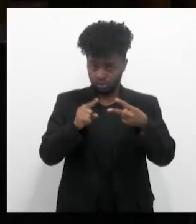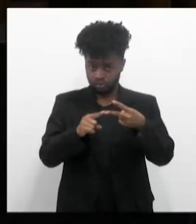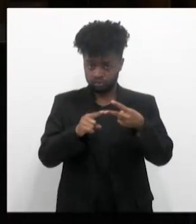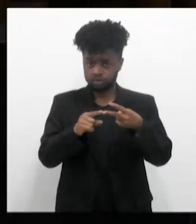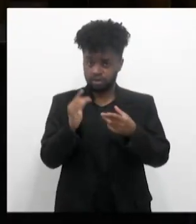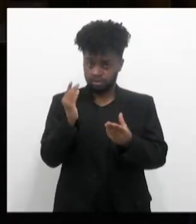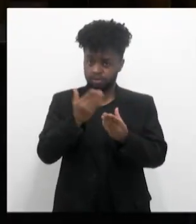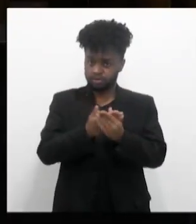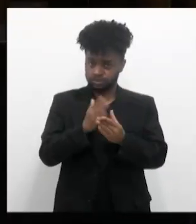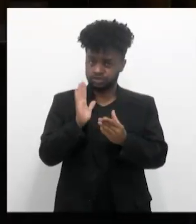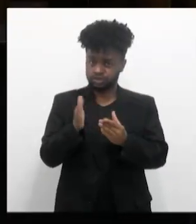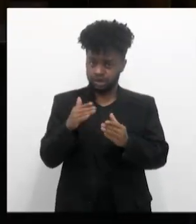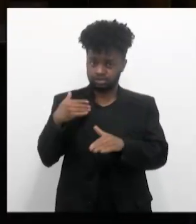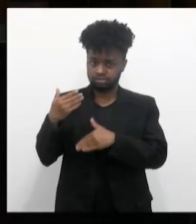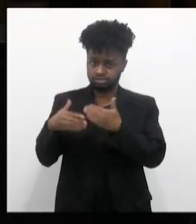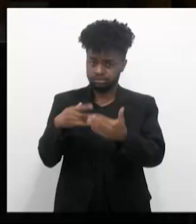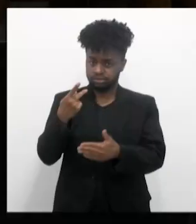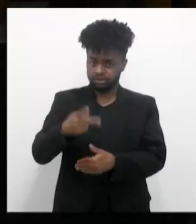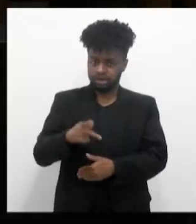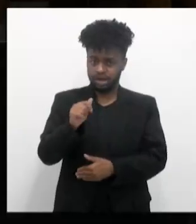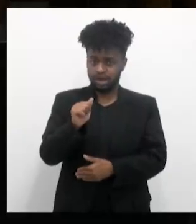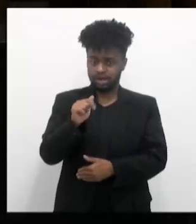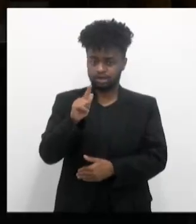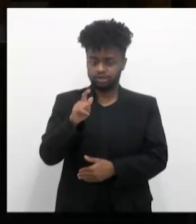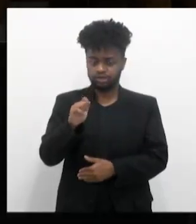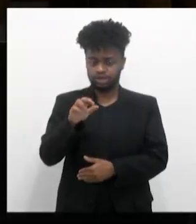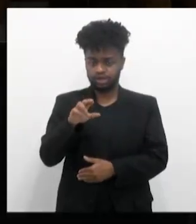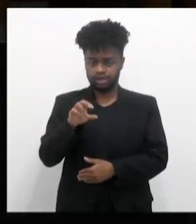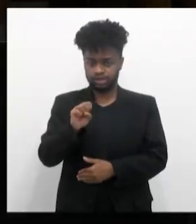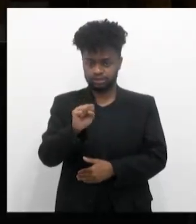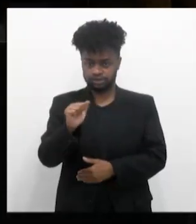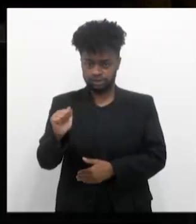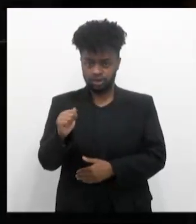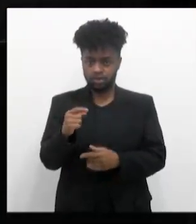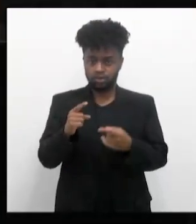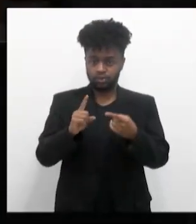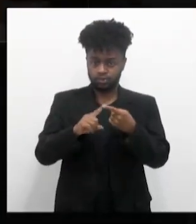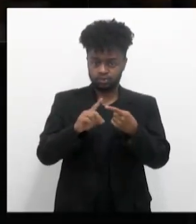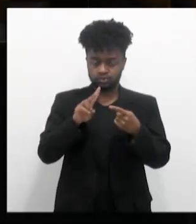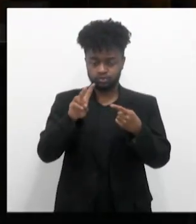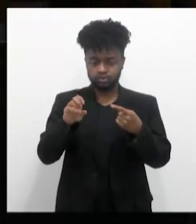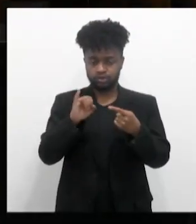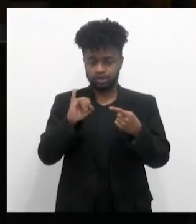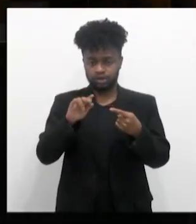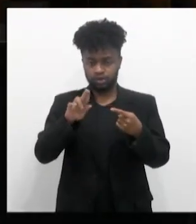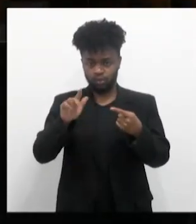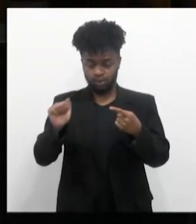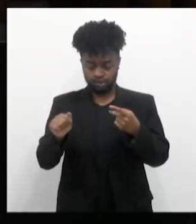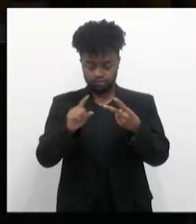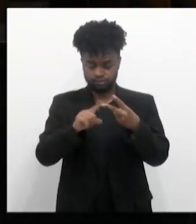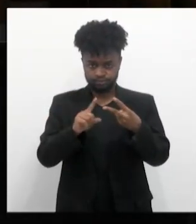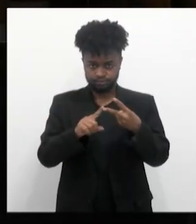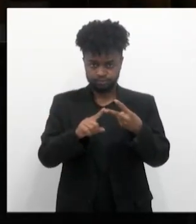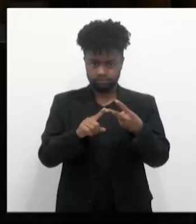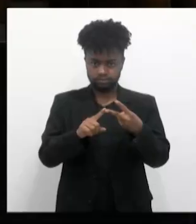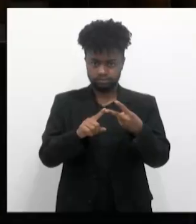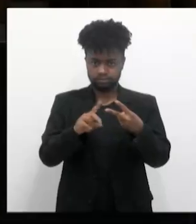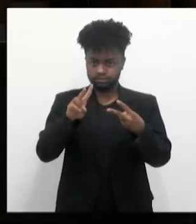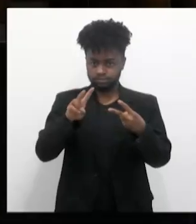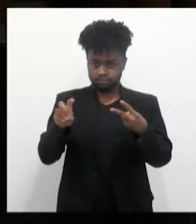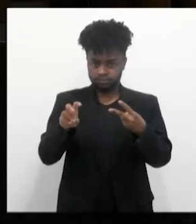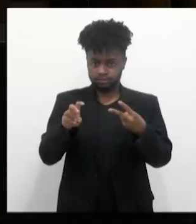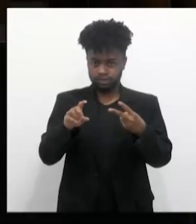já tramitando na Genersa, um diz respeito a Iguá e o outro diz respeito a